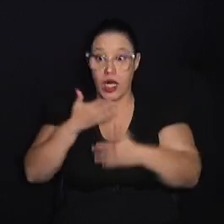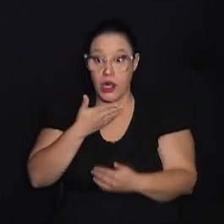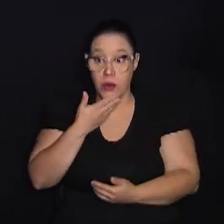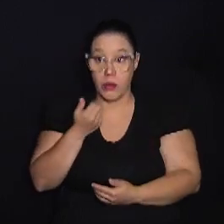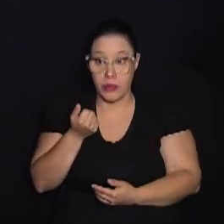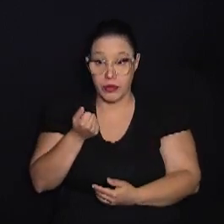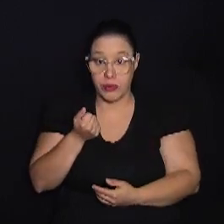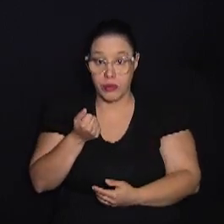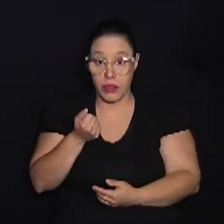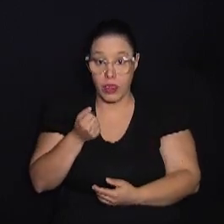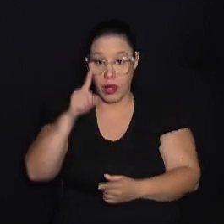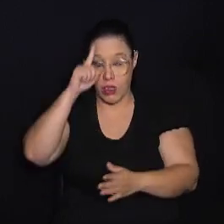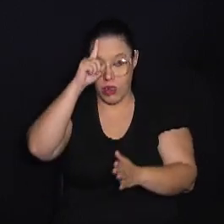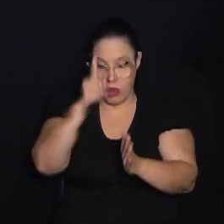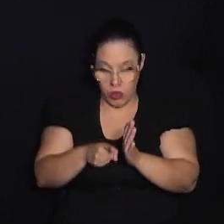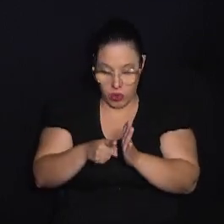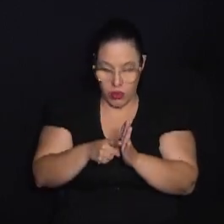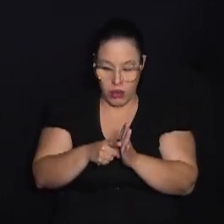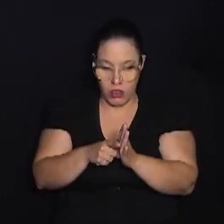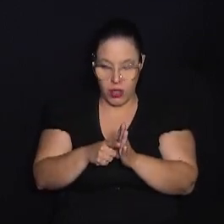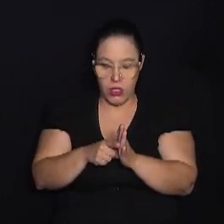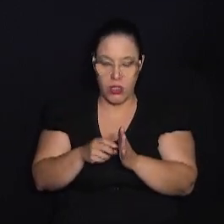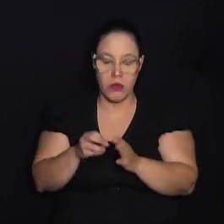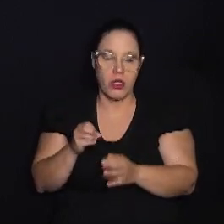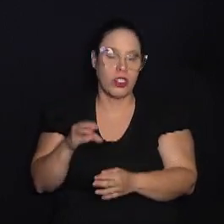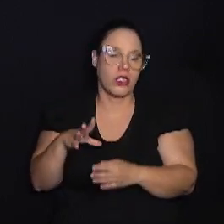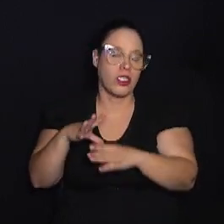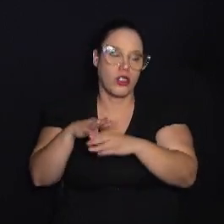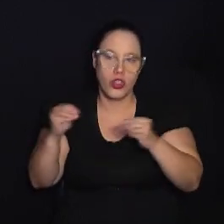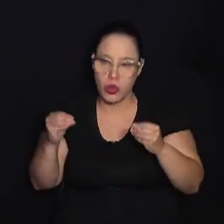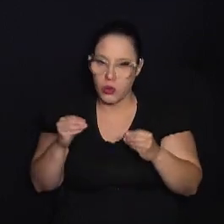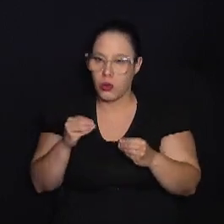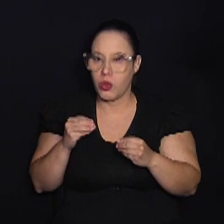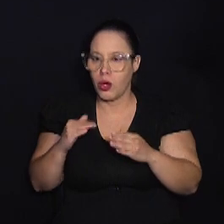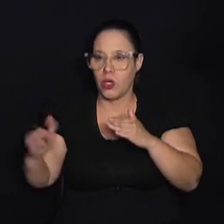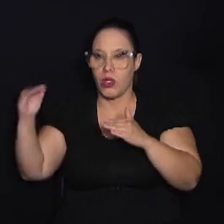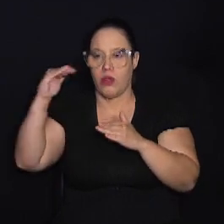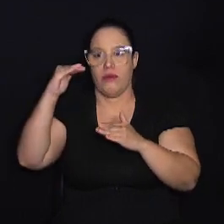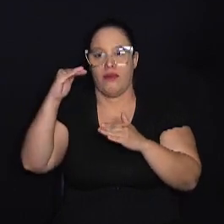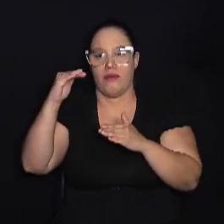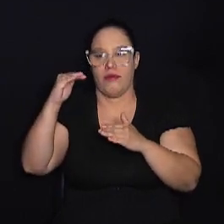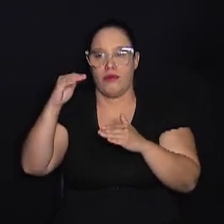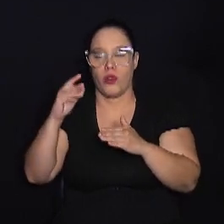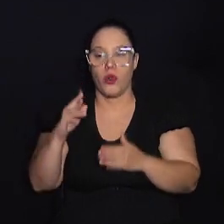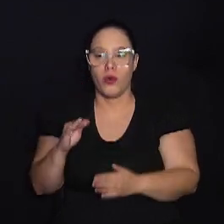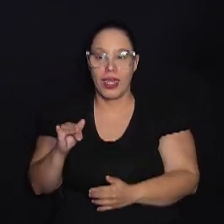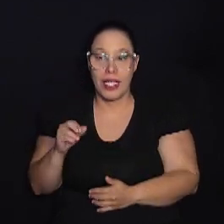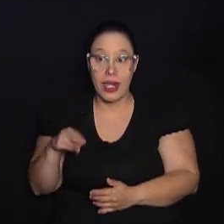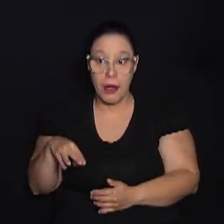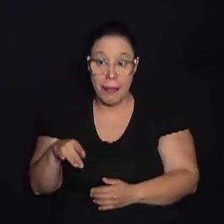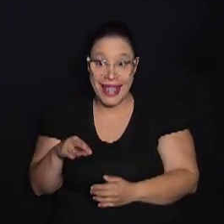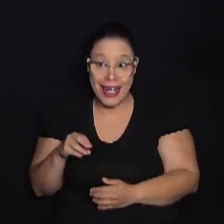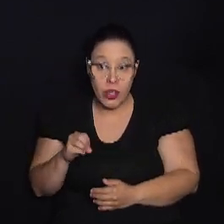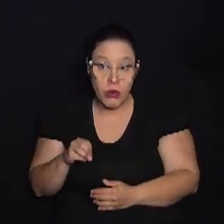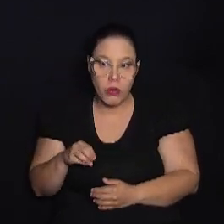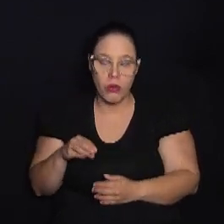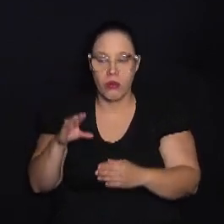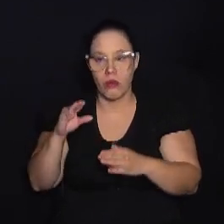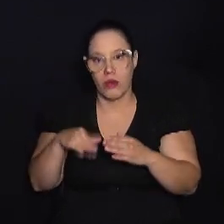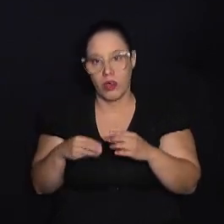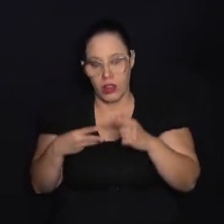um prognóstico muito melhor, uma chance de cura muito mais alta, com um tratamento menos agressivo. A gente tem basicamente